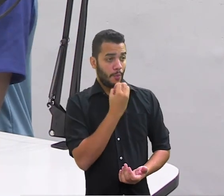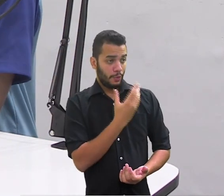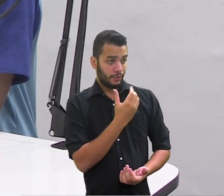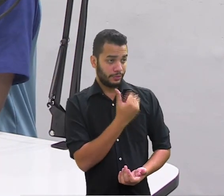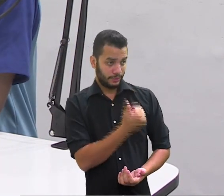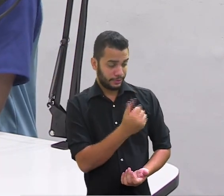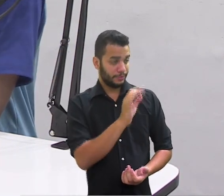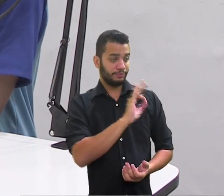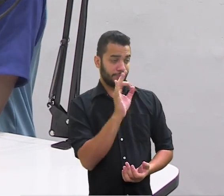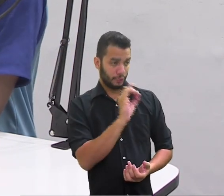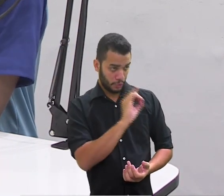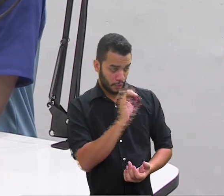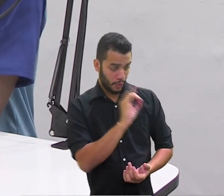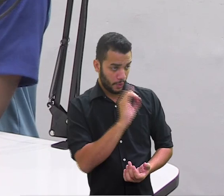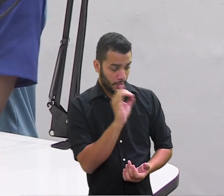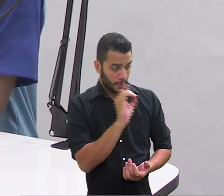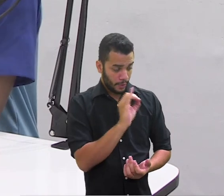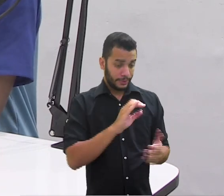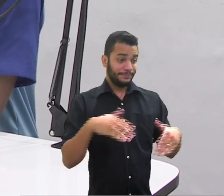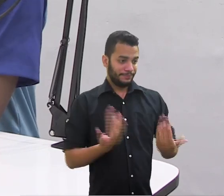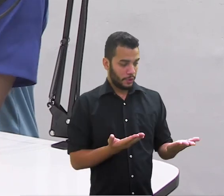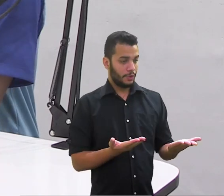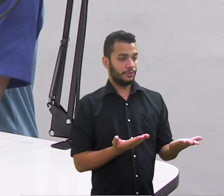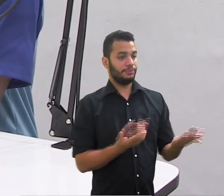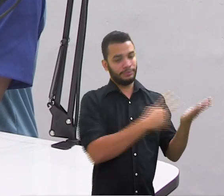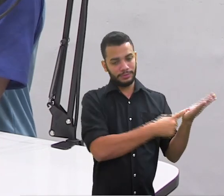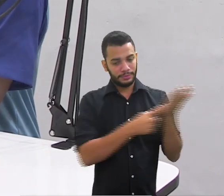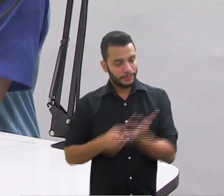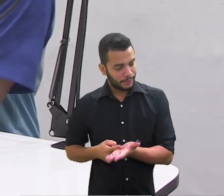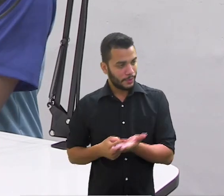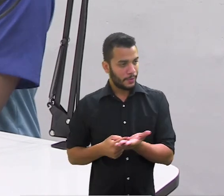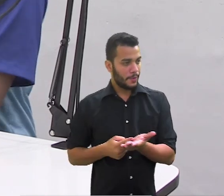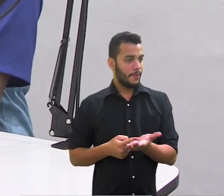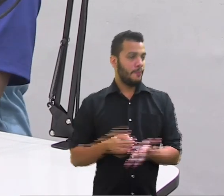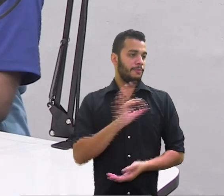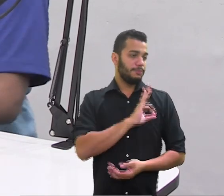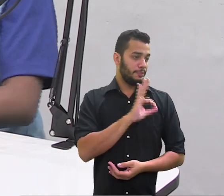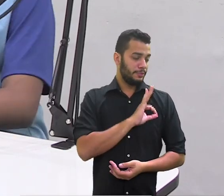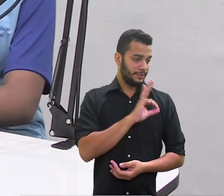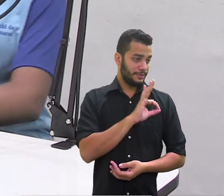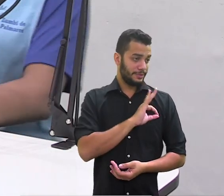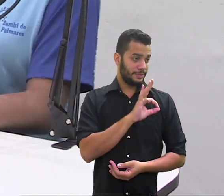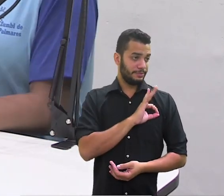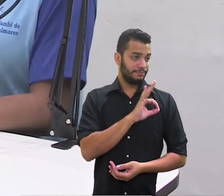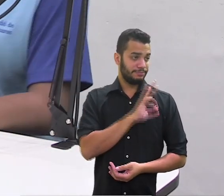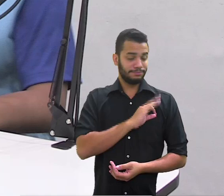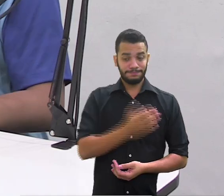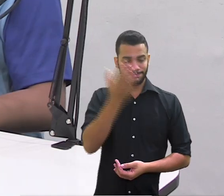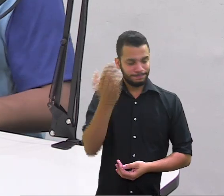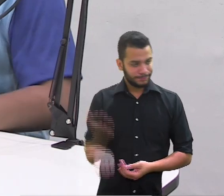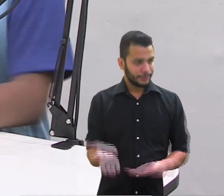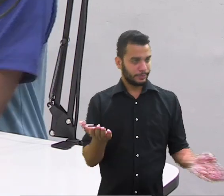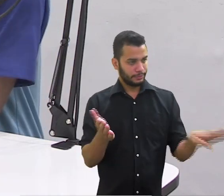com as perguntas para o nosso convidado, que é muito especial, que é o Cabo Elionai. Isso, o nosso convidado de hoje, que vai